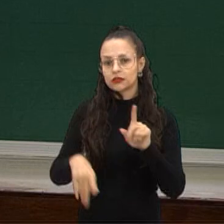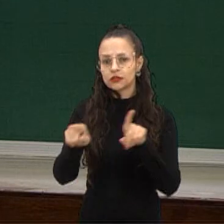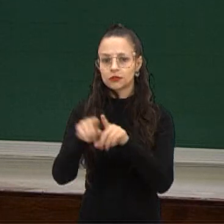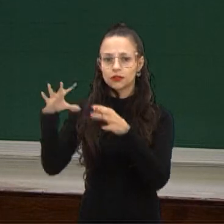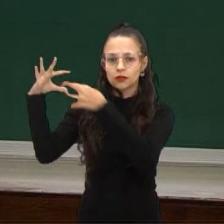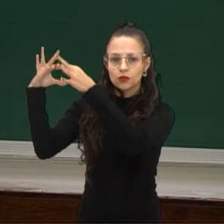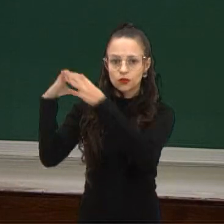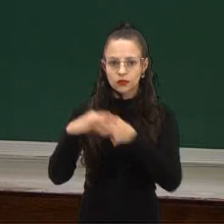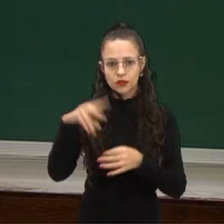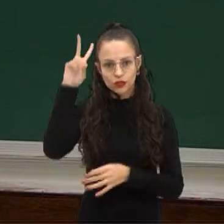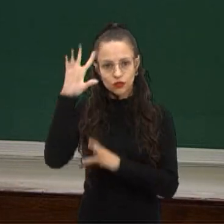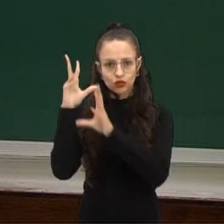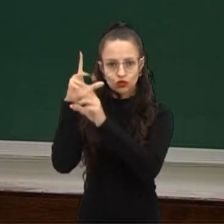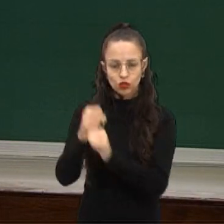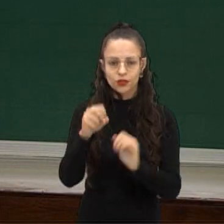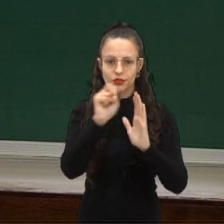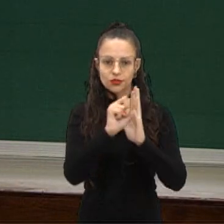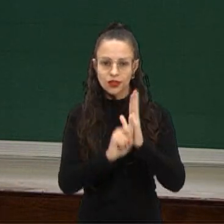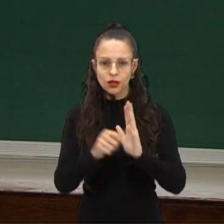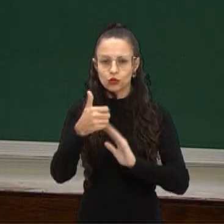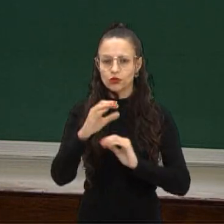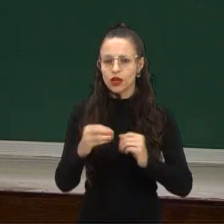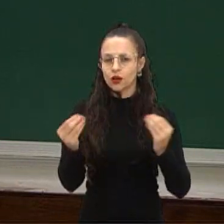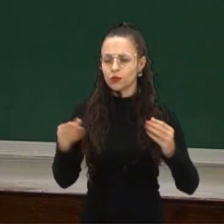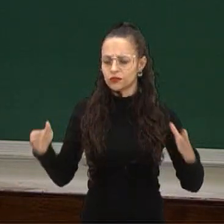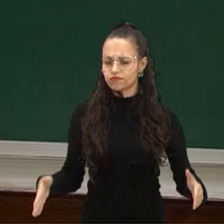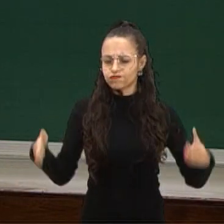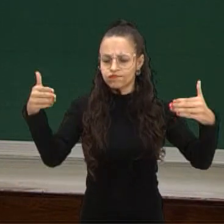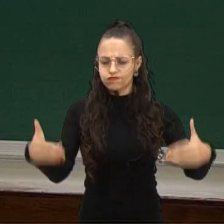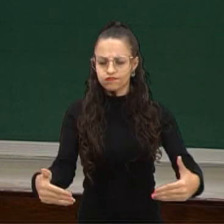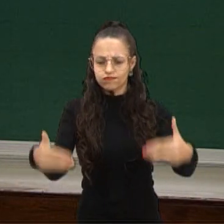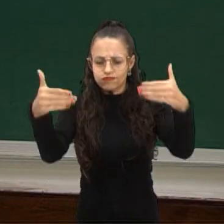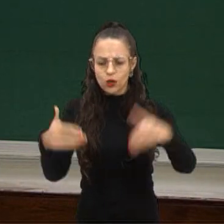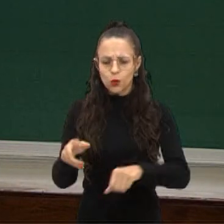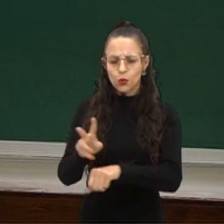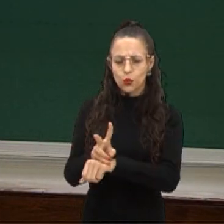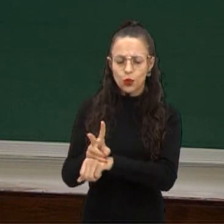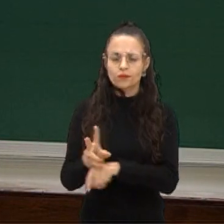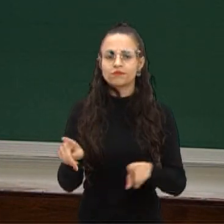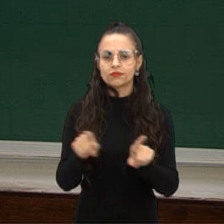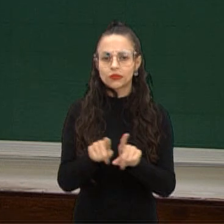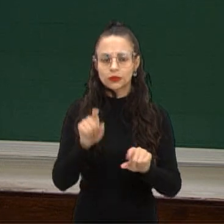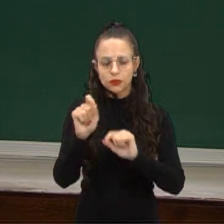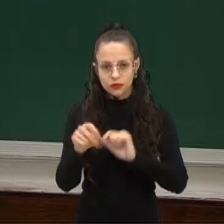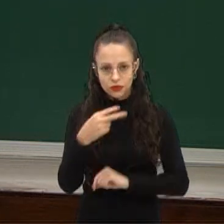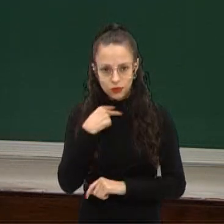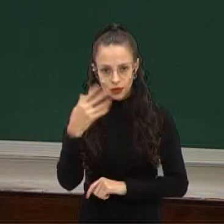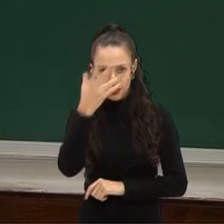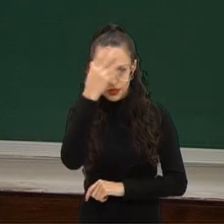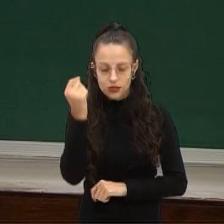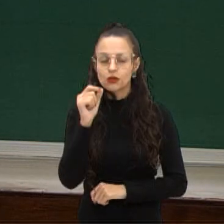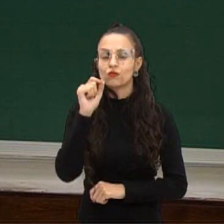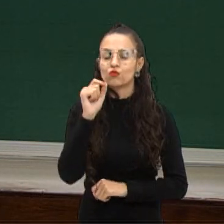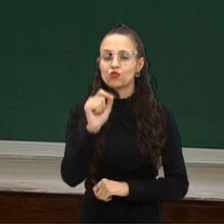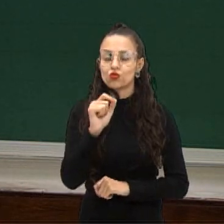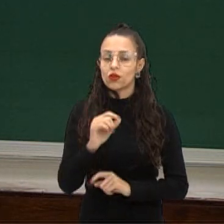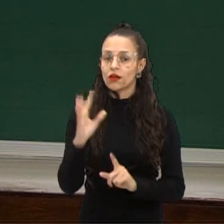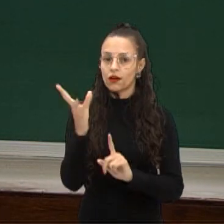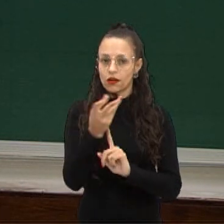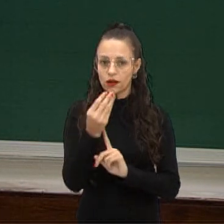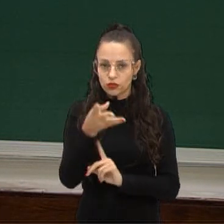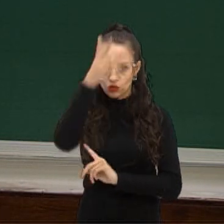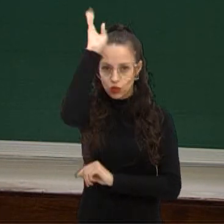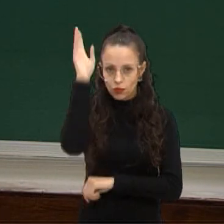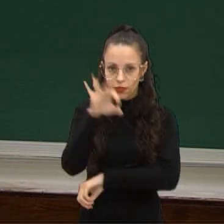contexto histórico do século X, da ideia das fortalezas, fortaleza de Deus, né, bem bacana. E não podemos esquecer que a arte românica,